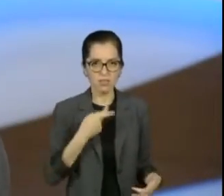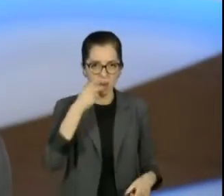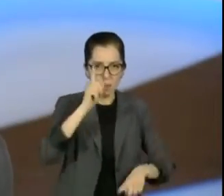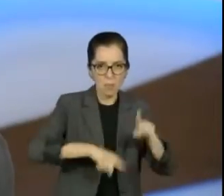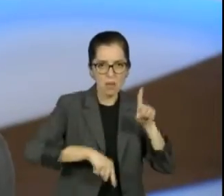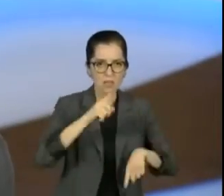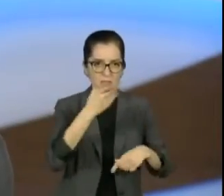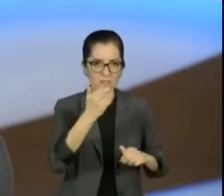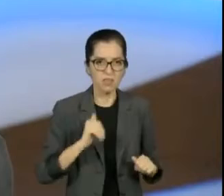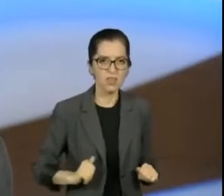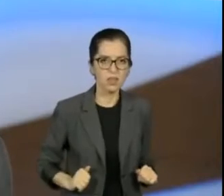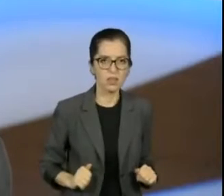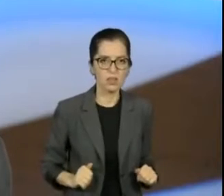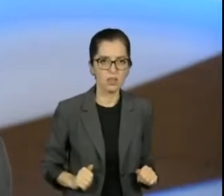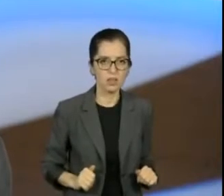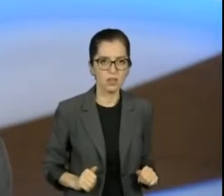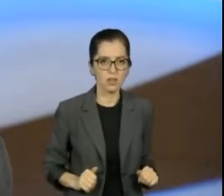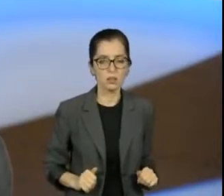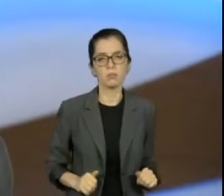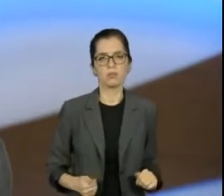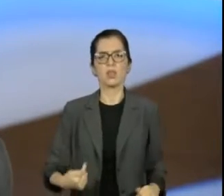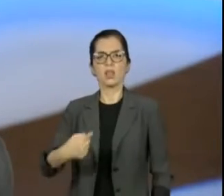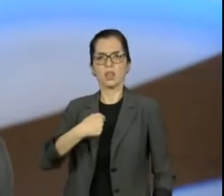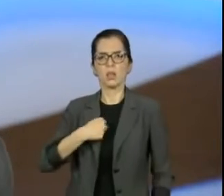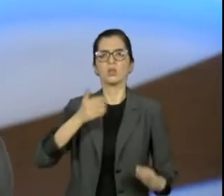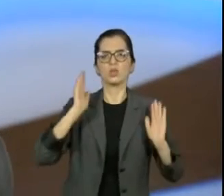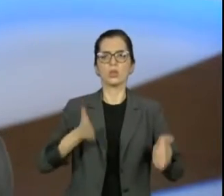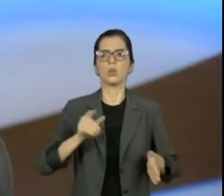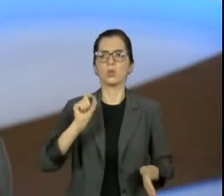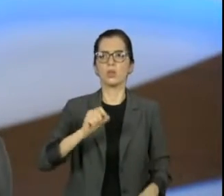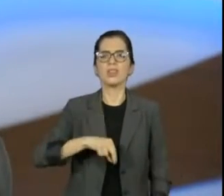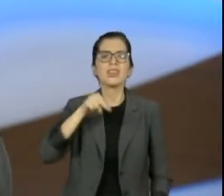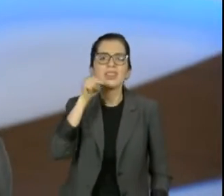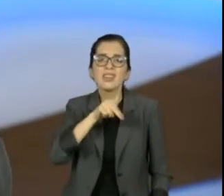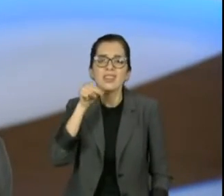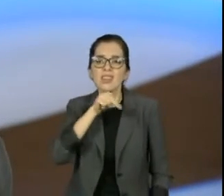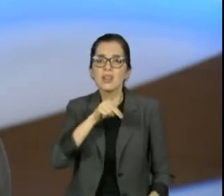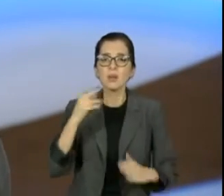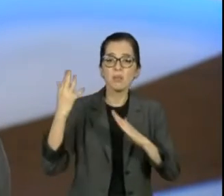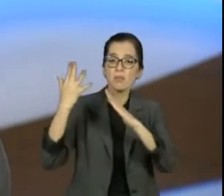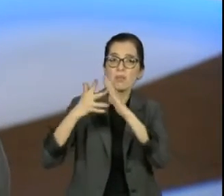Eu sou neto de imigrante, eu sofri